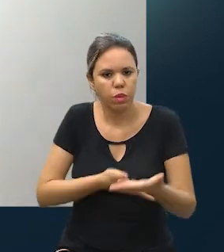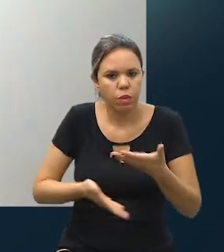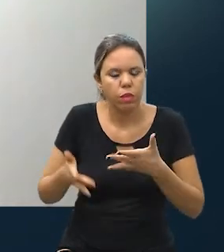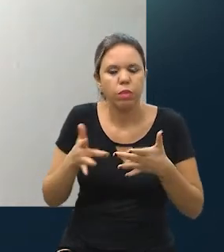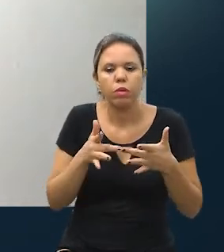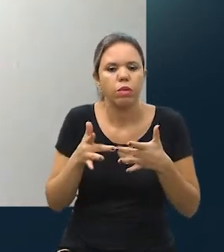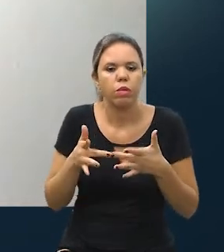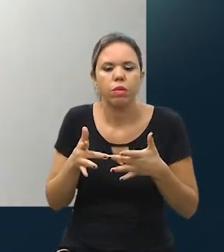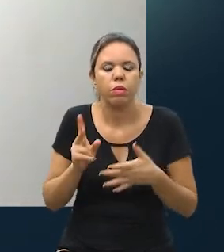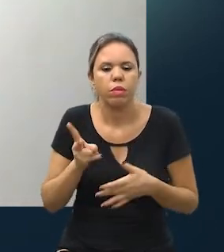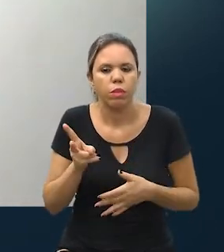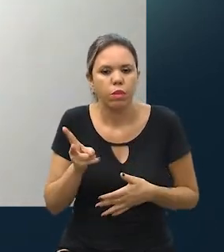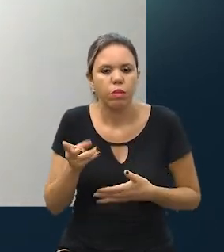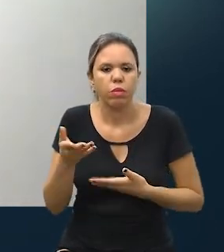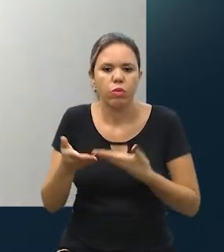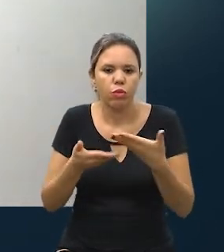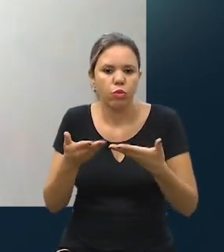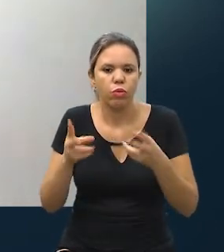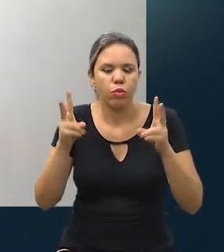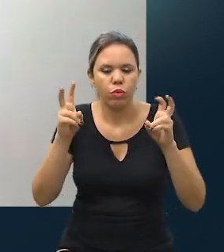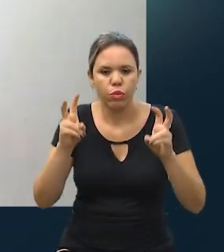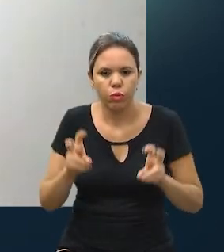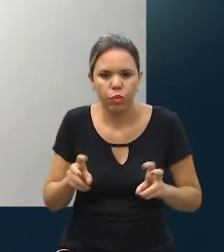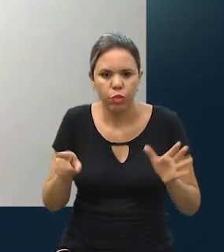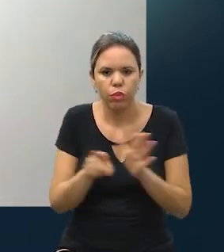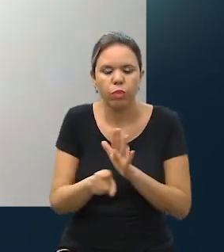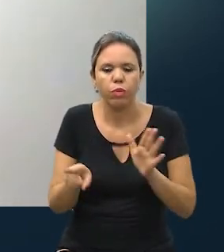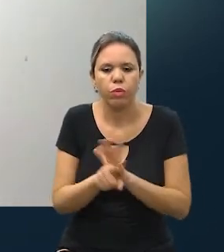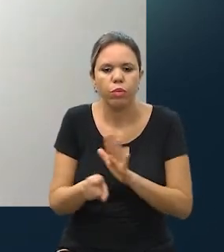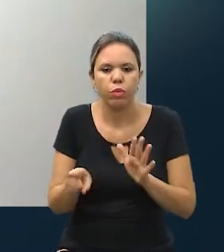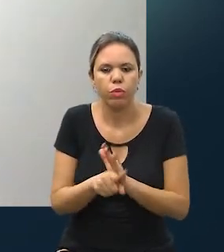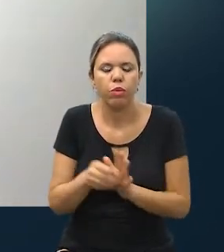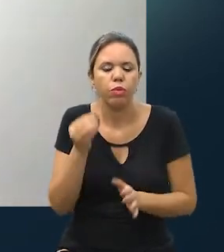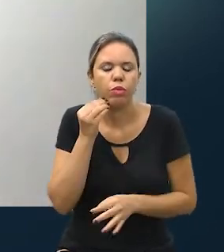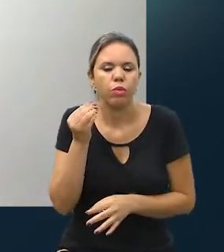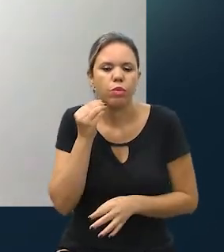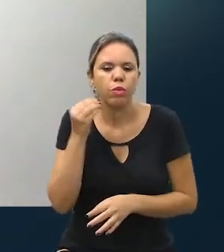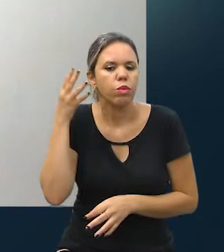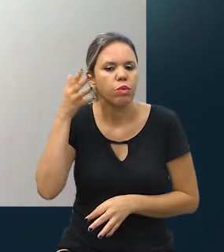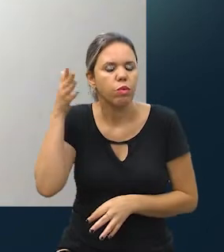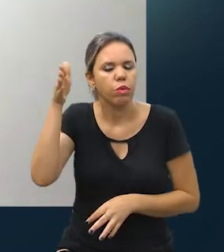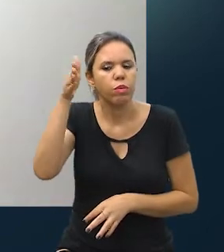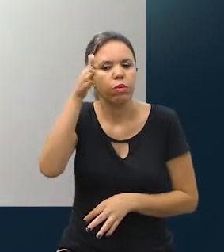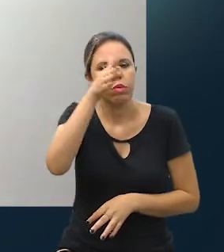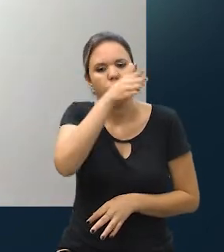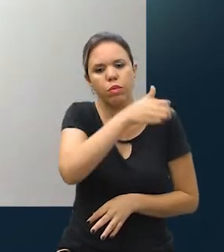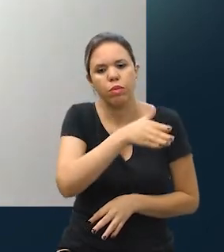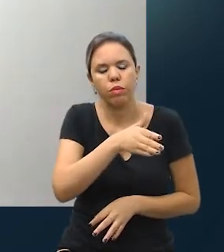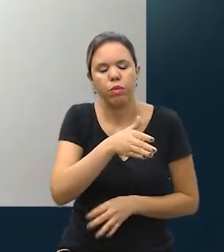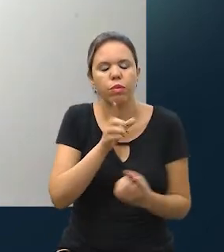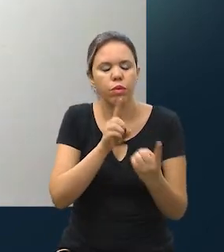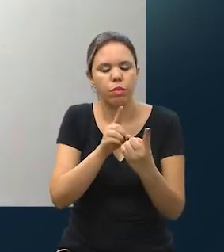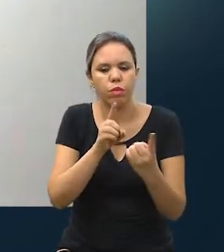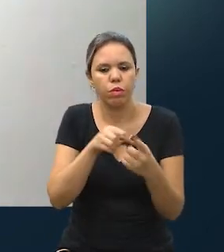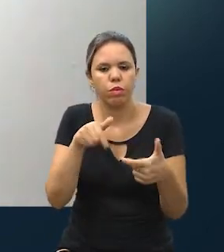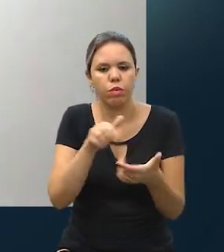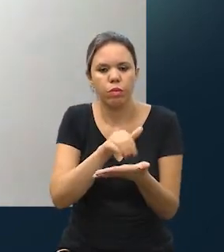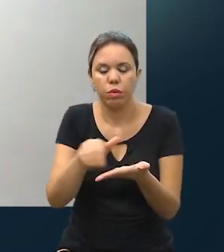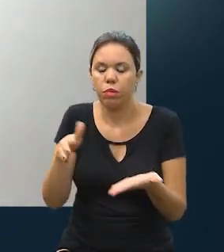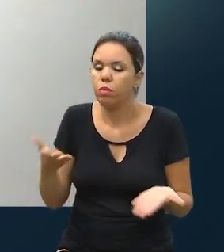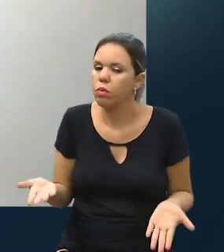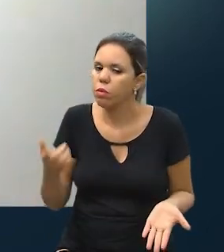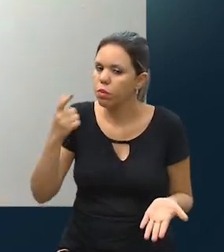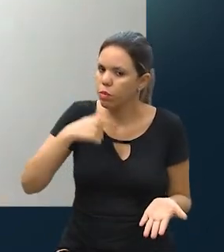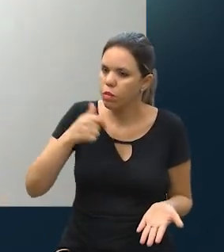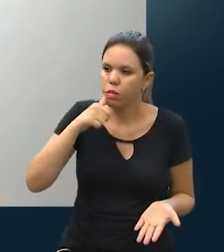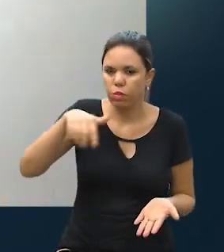relacionamentos, estão sempre tratando esse assunto, perguntando sobre a oportunidade da palestra, oportunidade de prestação de serviço, tanto para